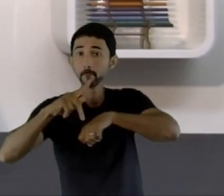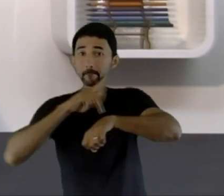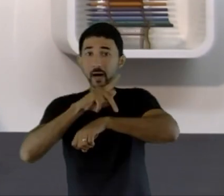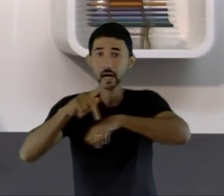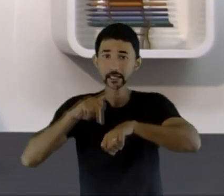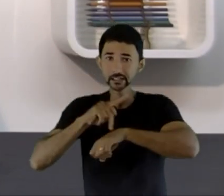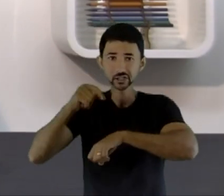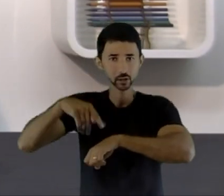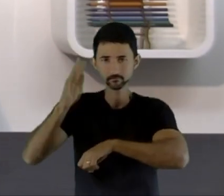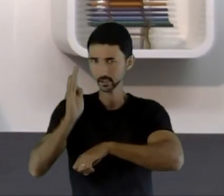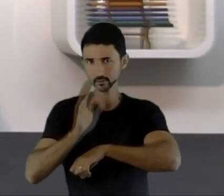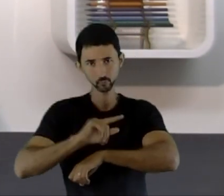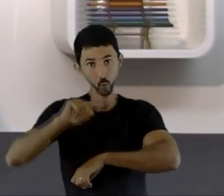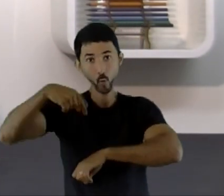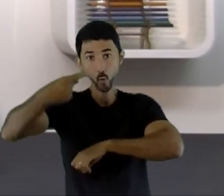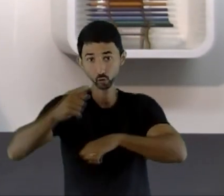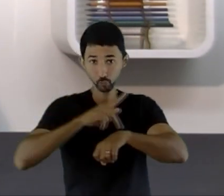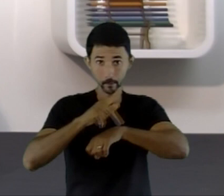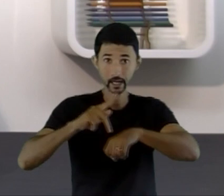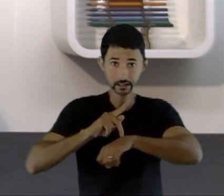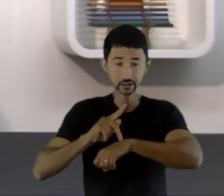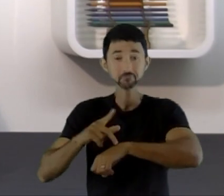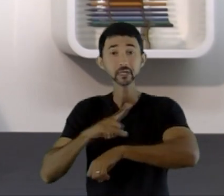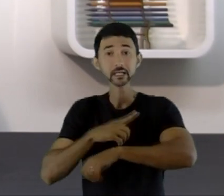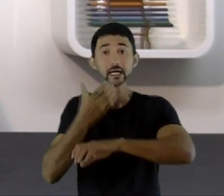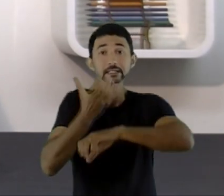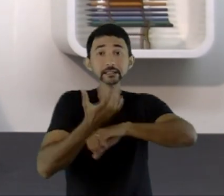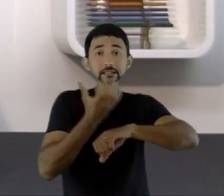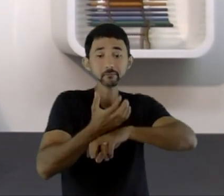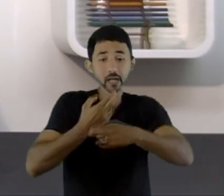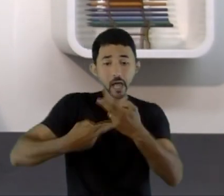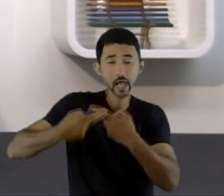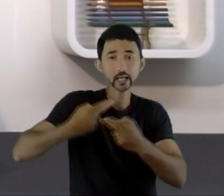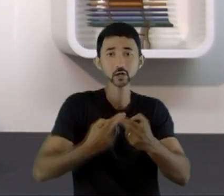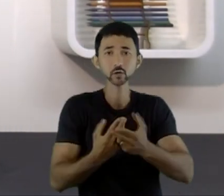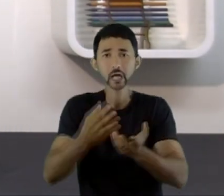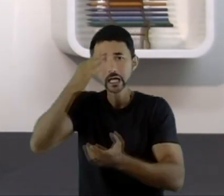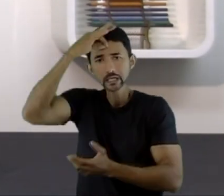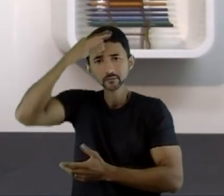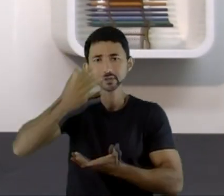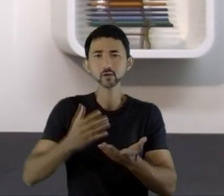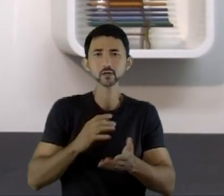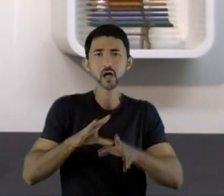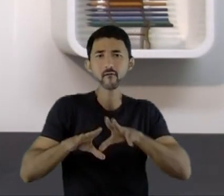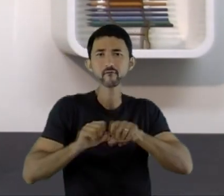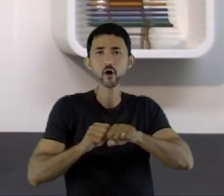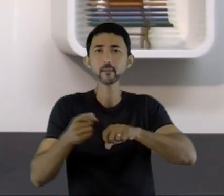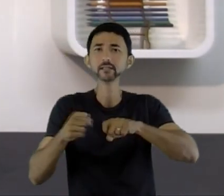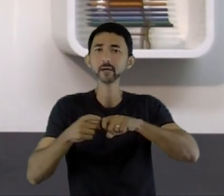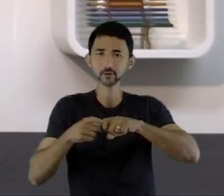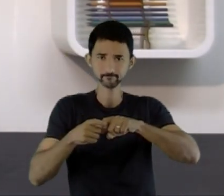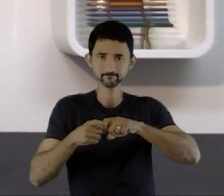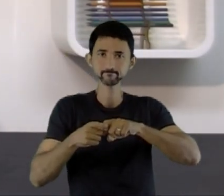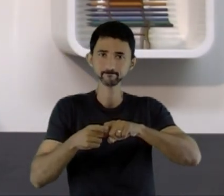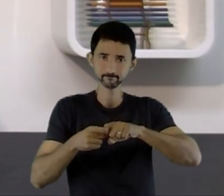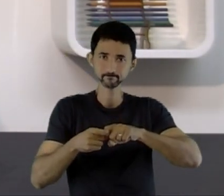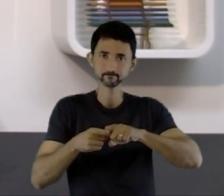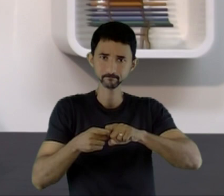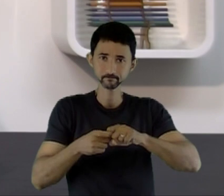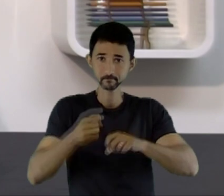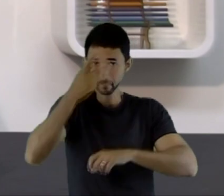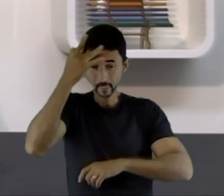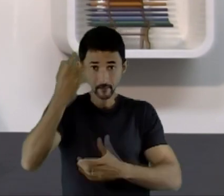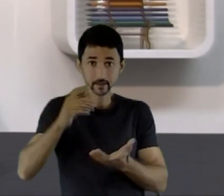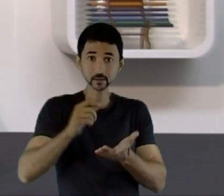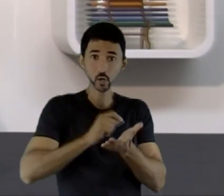ainda não é o nosso, haver a disciplina relacionada à espiritualidade para quem está formando médico. Isso porque quem